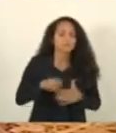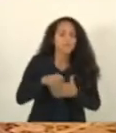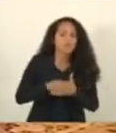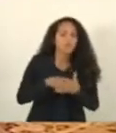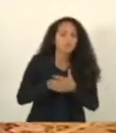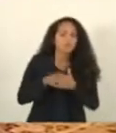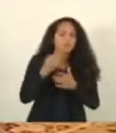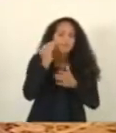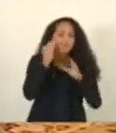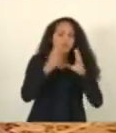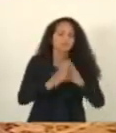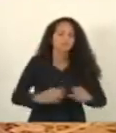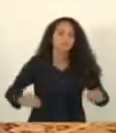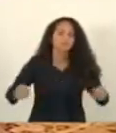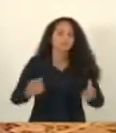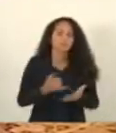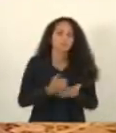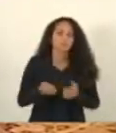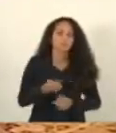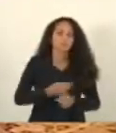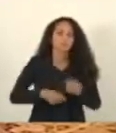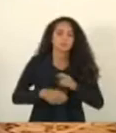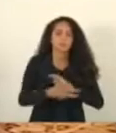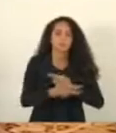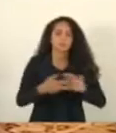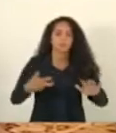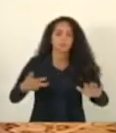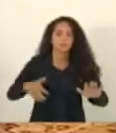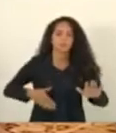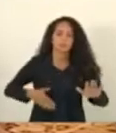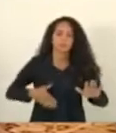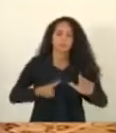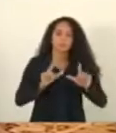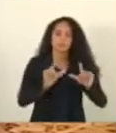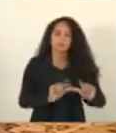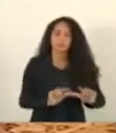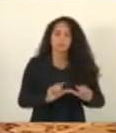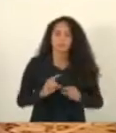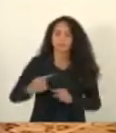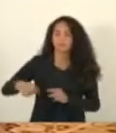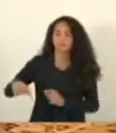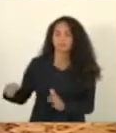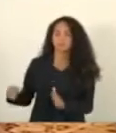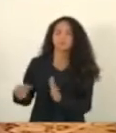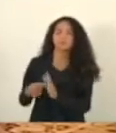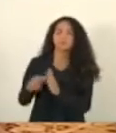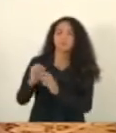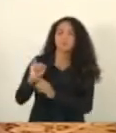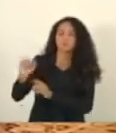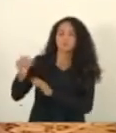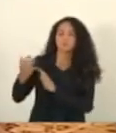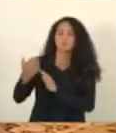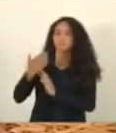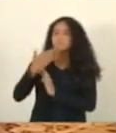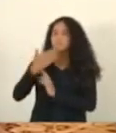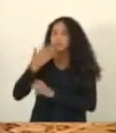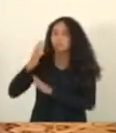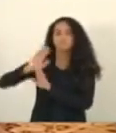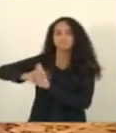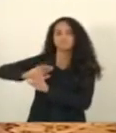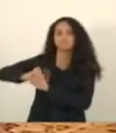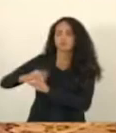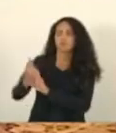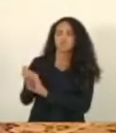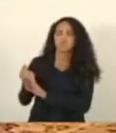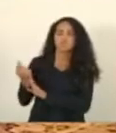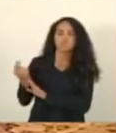pela criminalidade, governador? Não, nós estamos denunciando a hipocrisia que você está fazendo com dinheiro